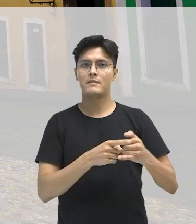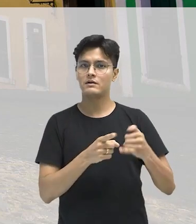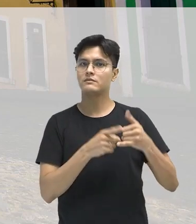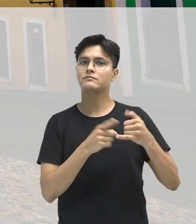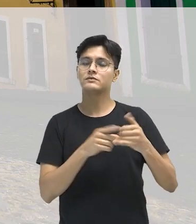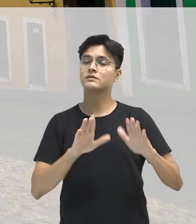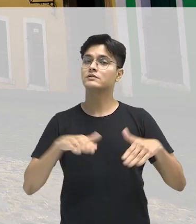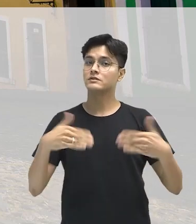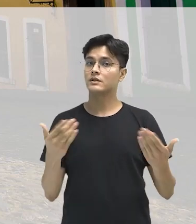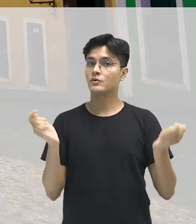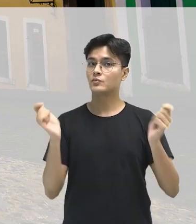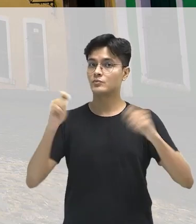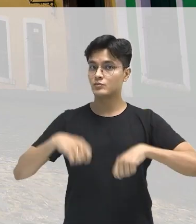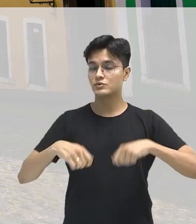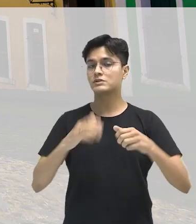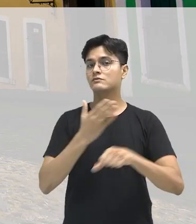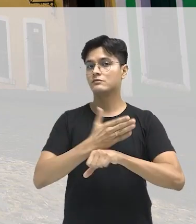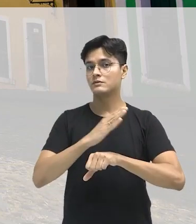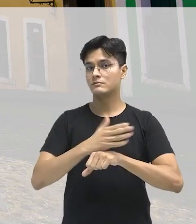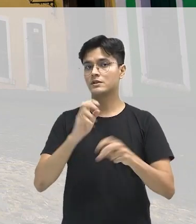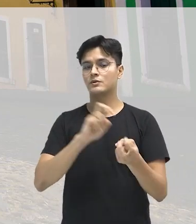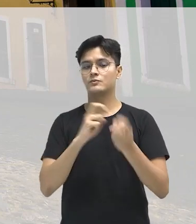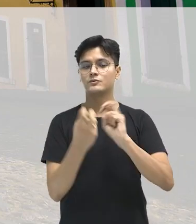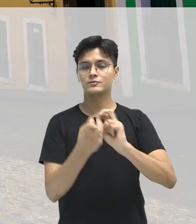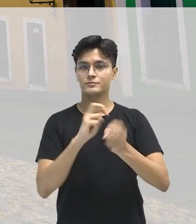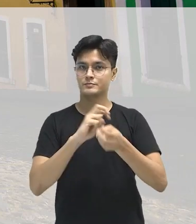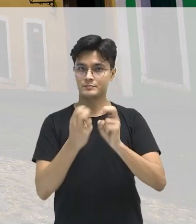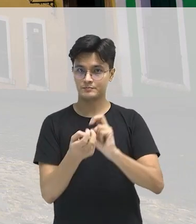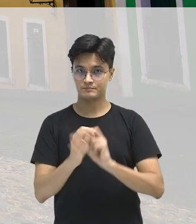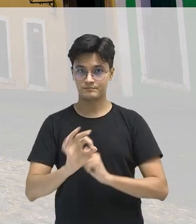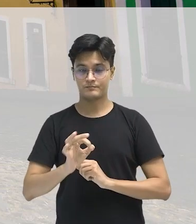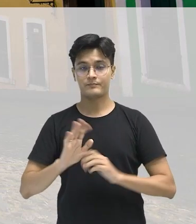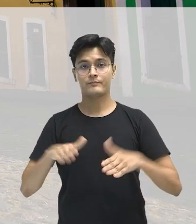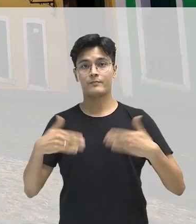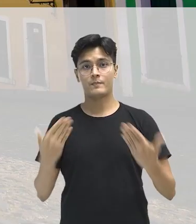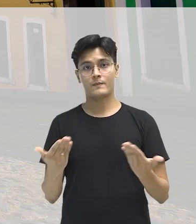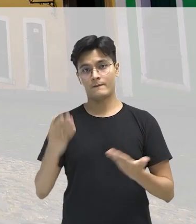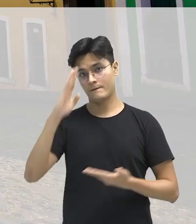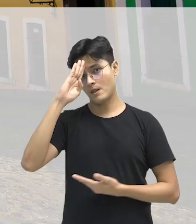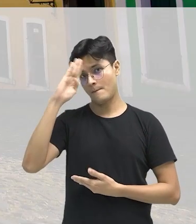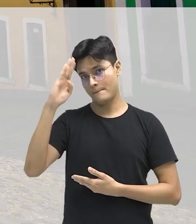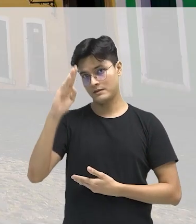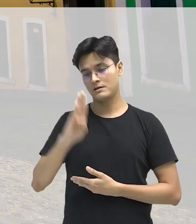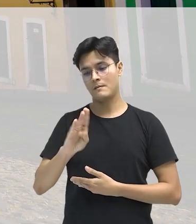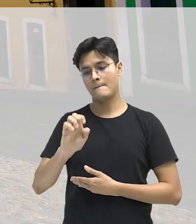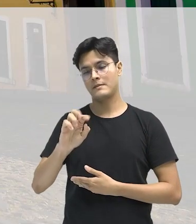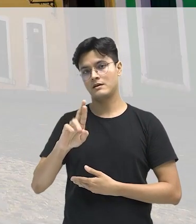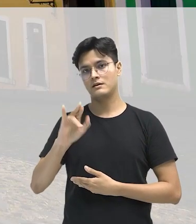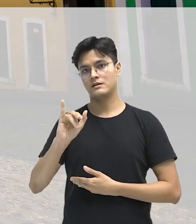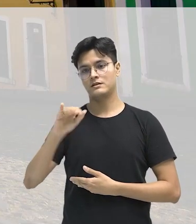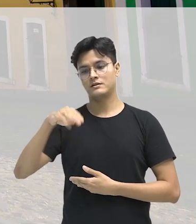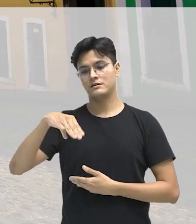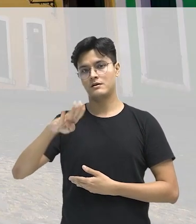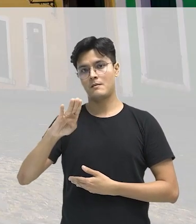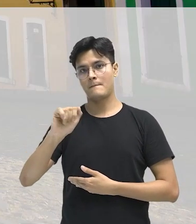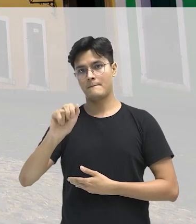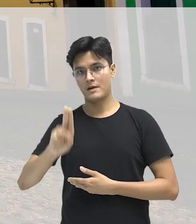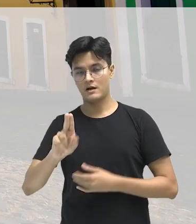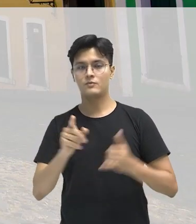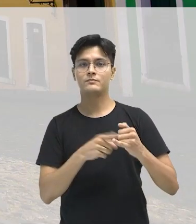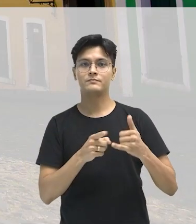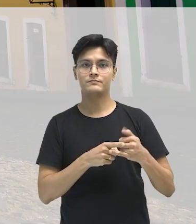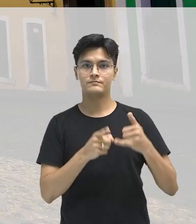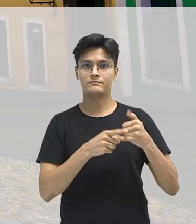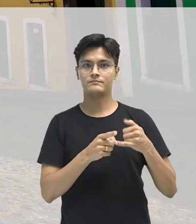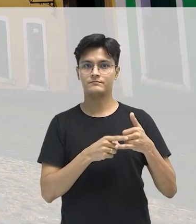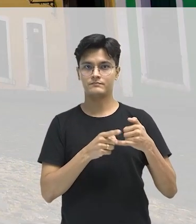toda a massa, todos os jogadores que estão ali. Então, o principal é o nosso berimbau.